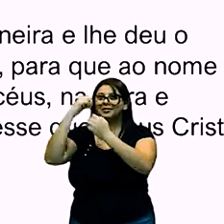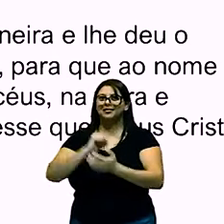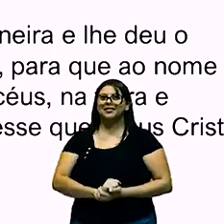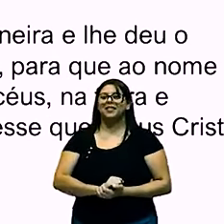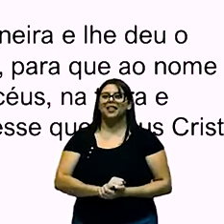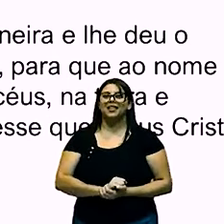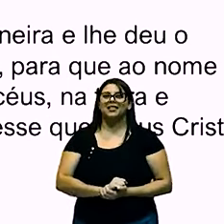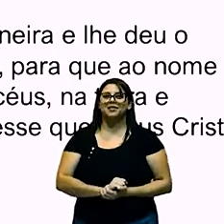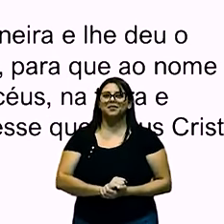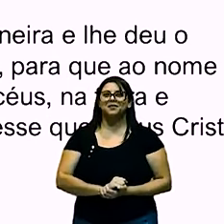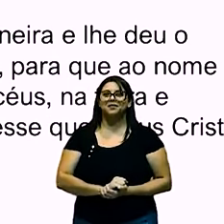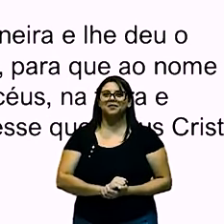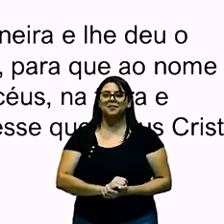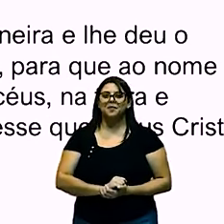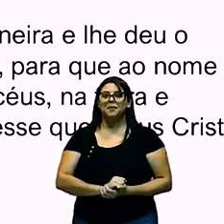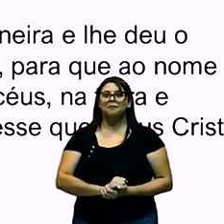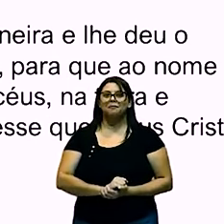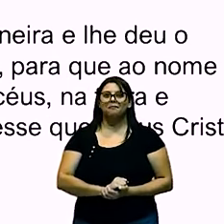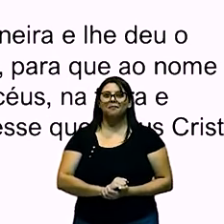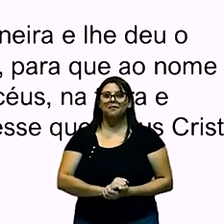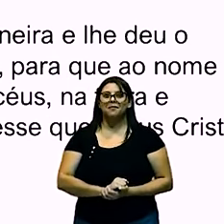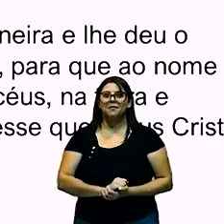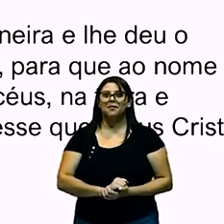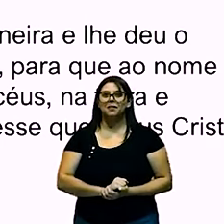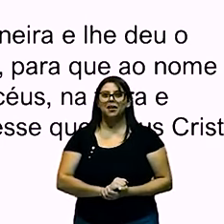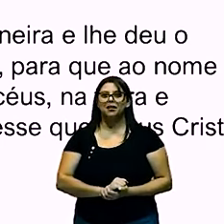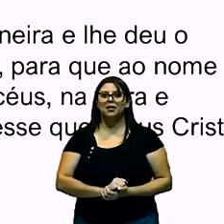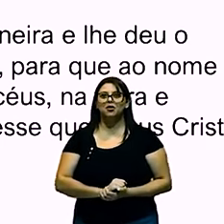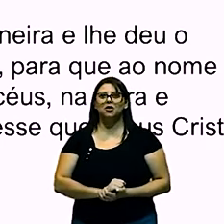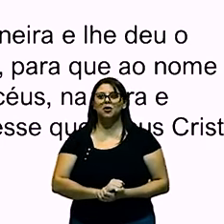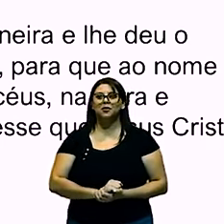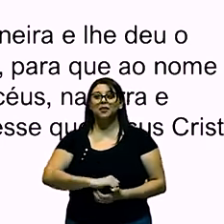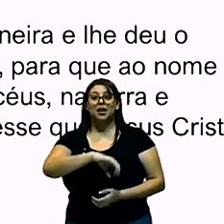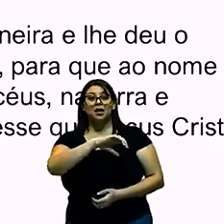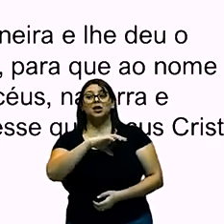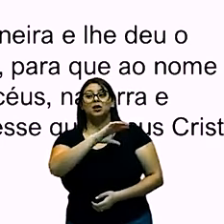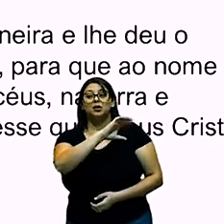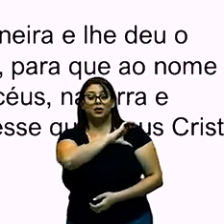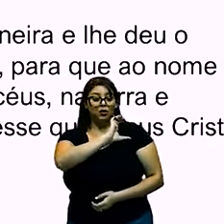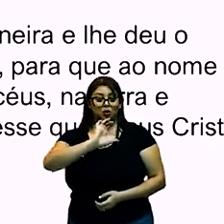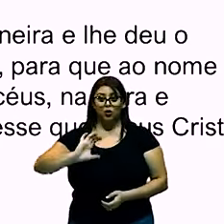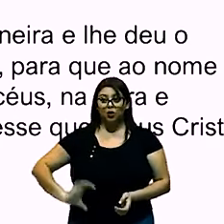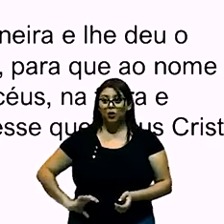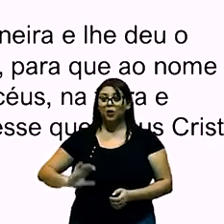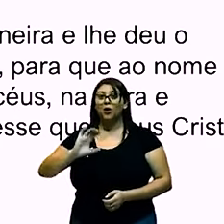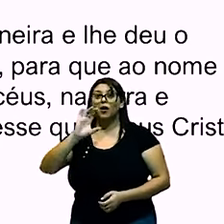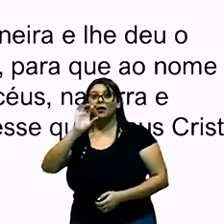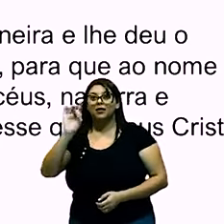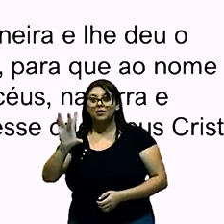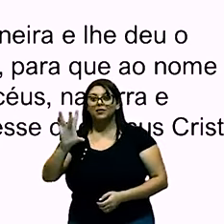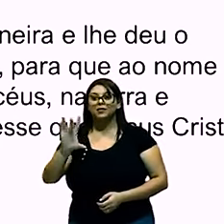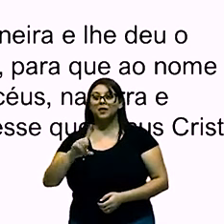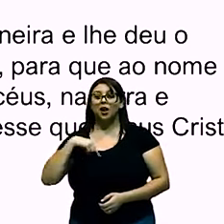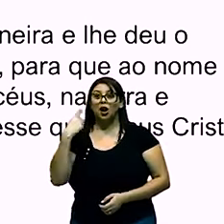nome que é sem igual, Cristo, Cristo, Cristo, esse nome que é sem igual. Por isso que